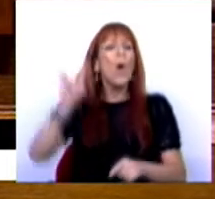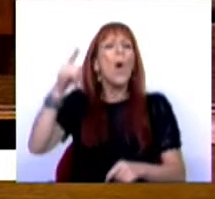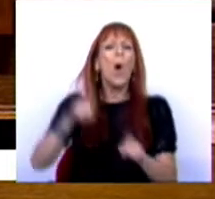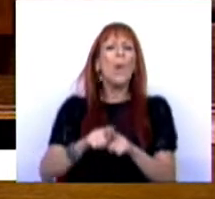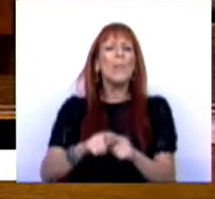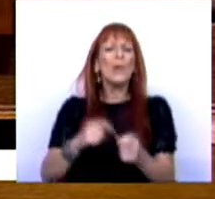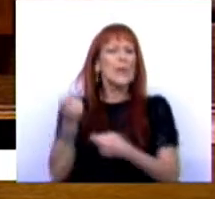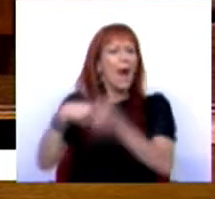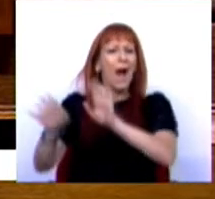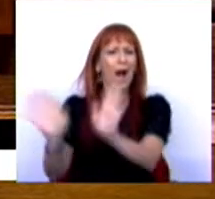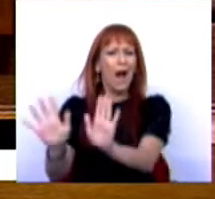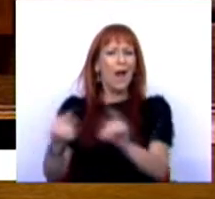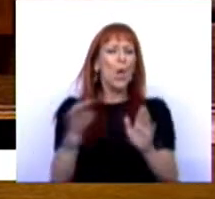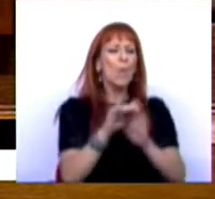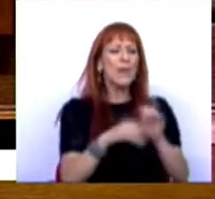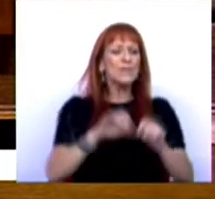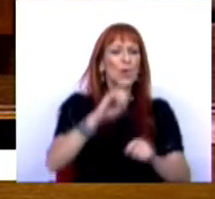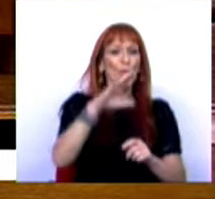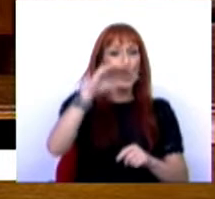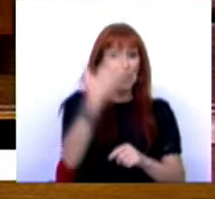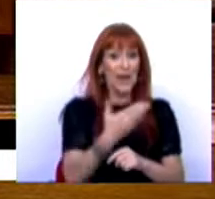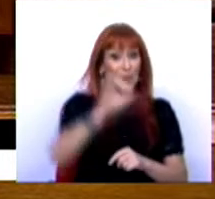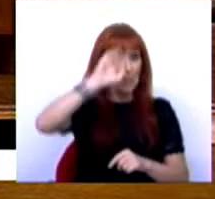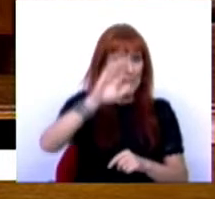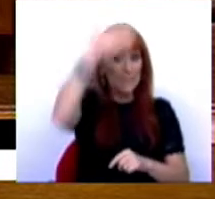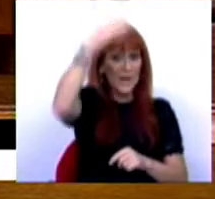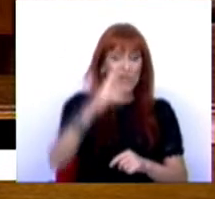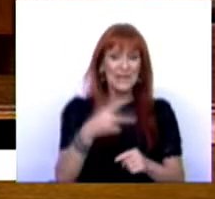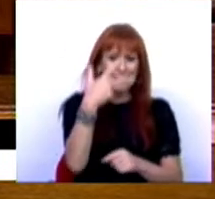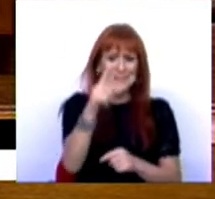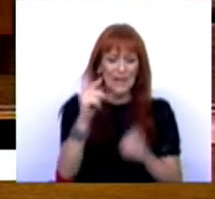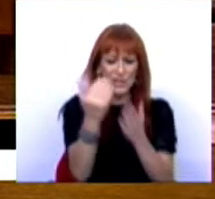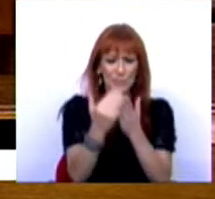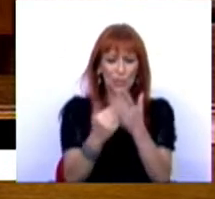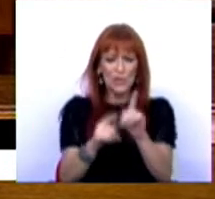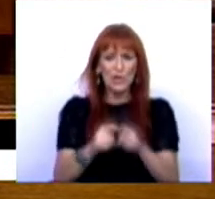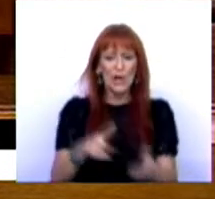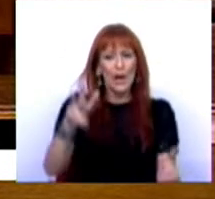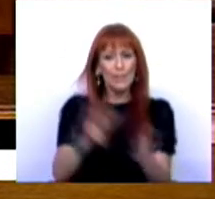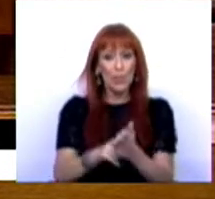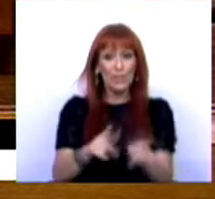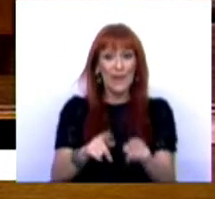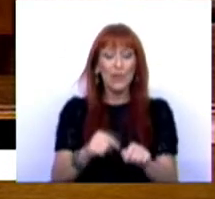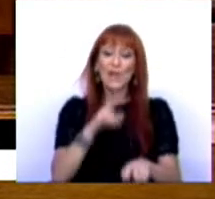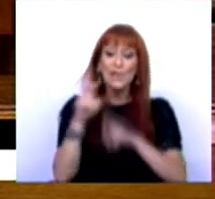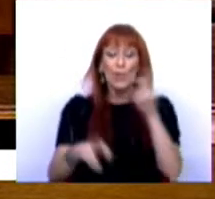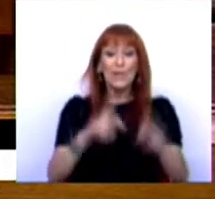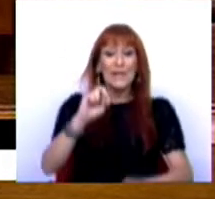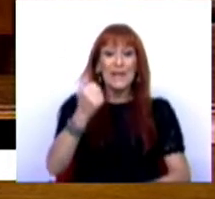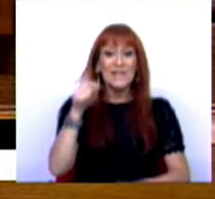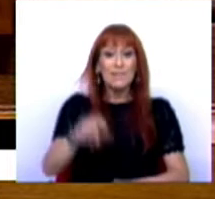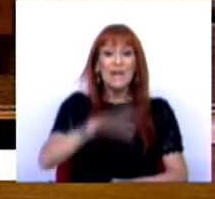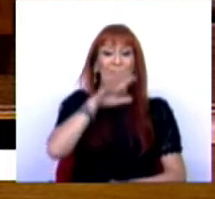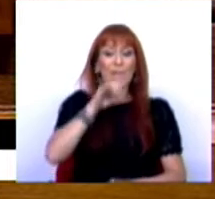sua alienação, ou com o programa do Primeiro Direito, com mais de 100 estratégias locais de habitação aprovadas, a responder a 35 mil